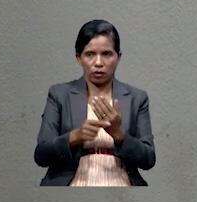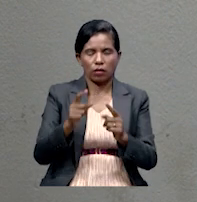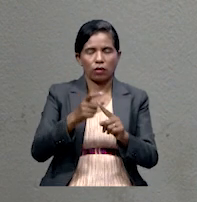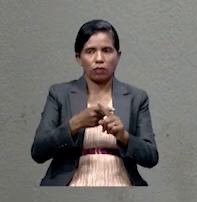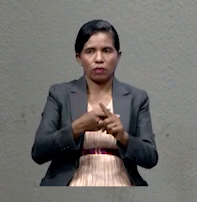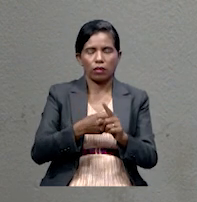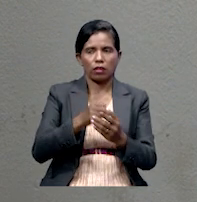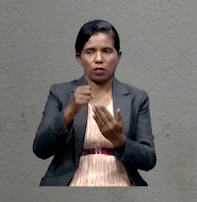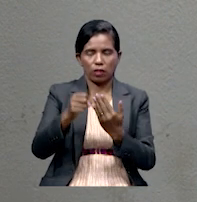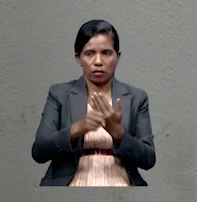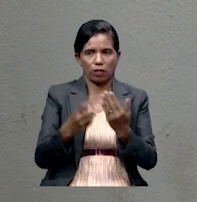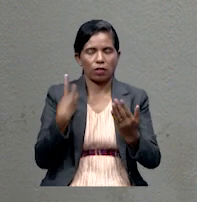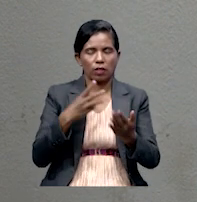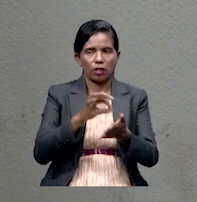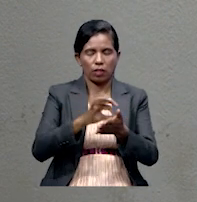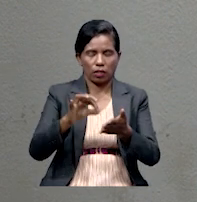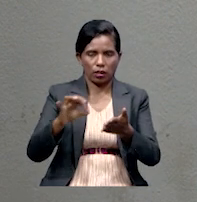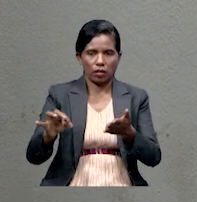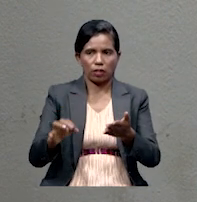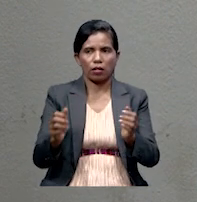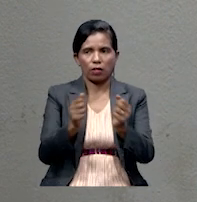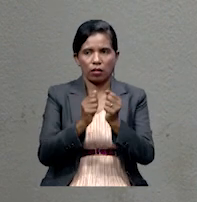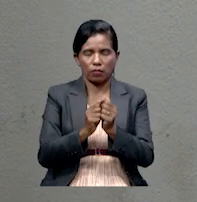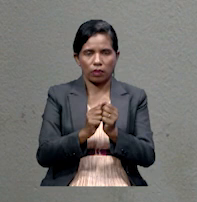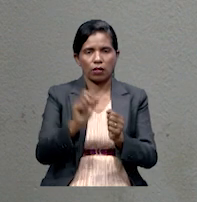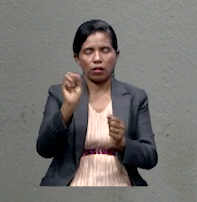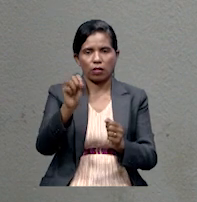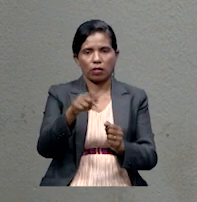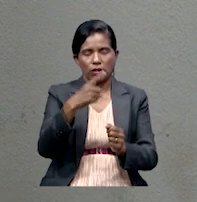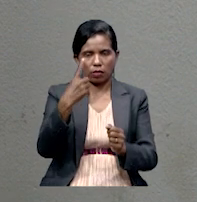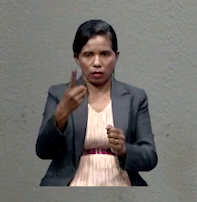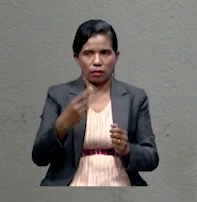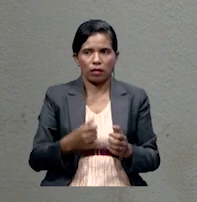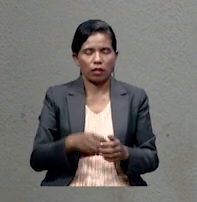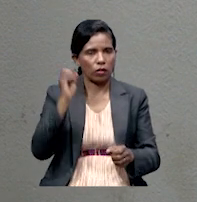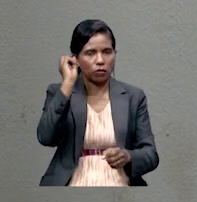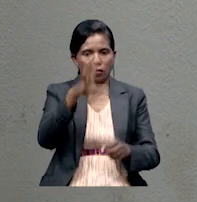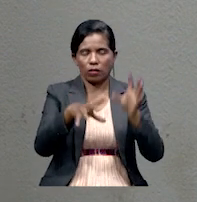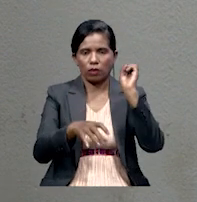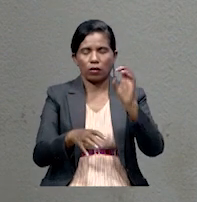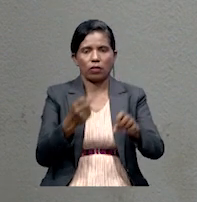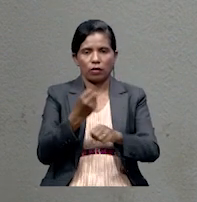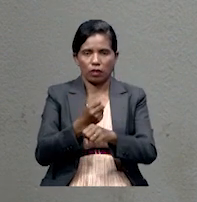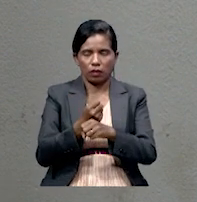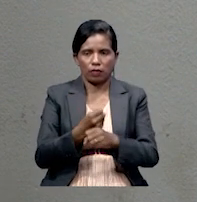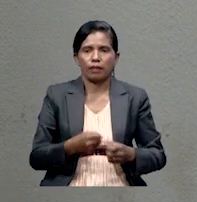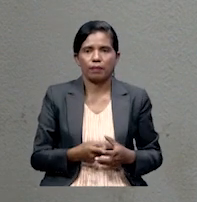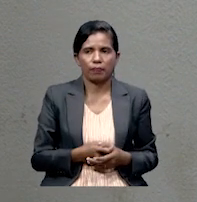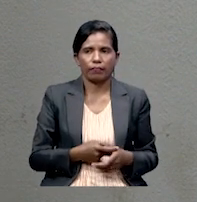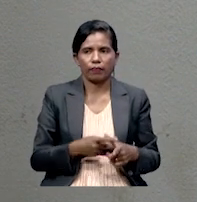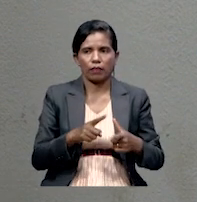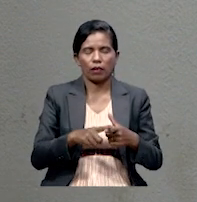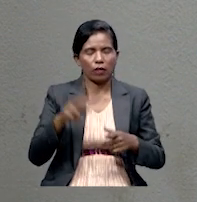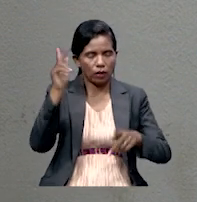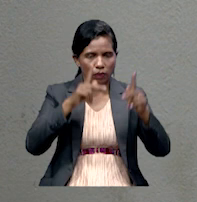setembro, e resiste a pedradas, há muito conses. Netuda, a neve, os